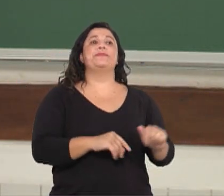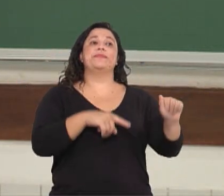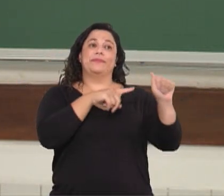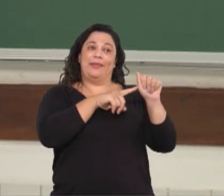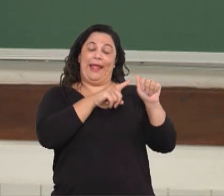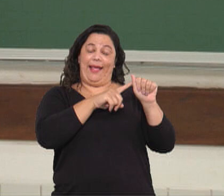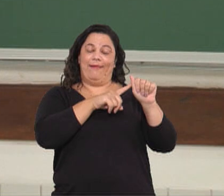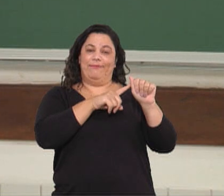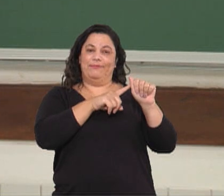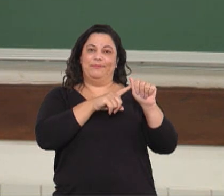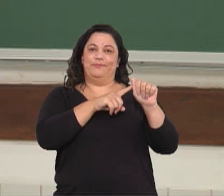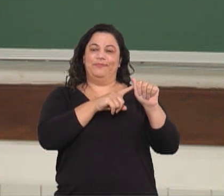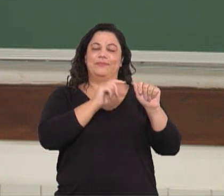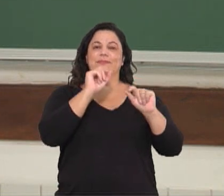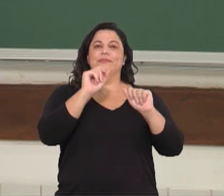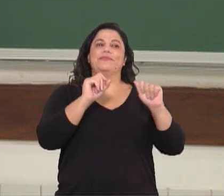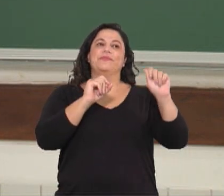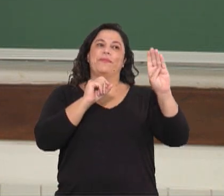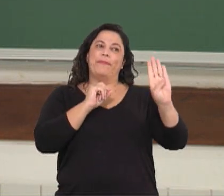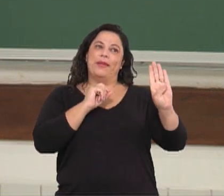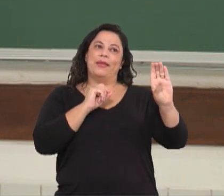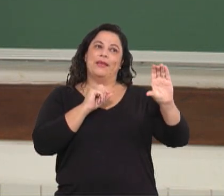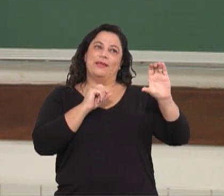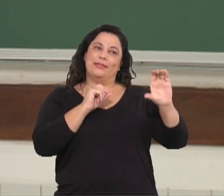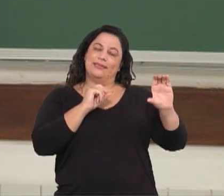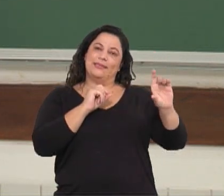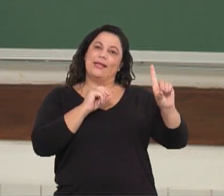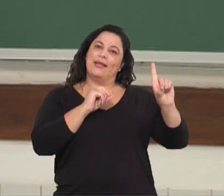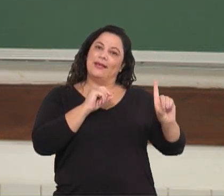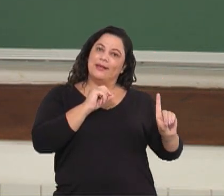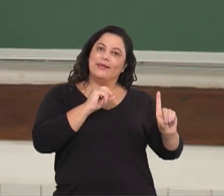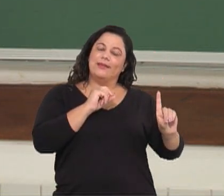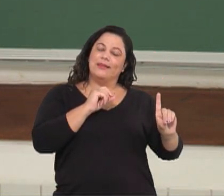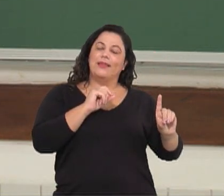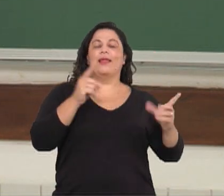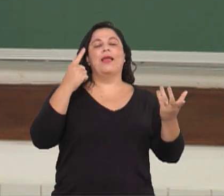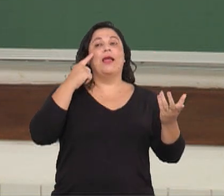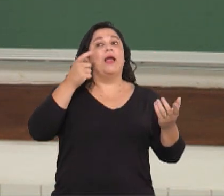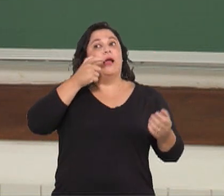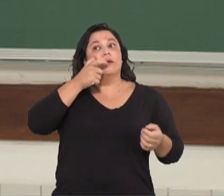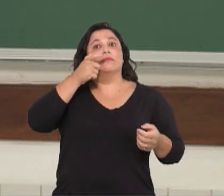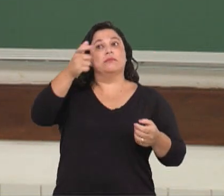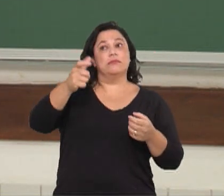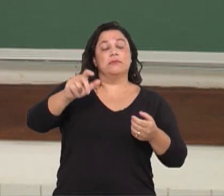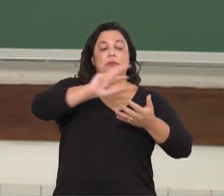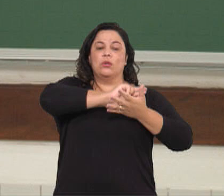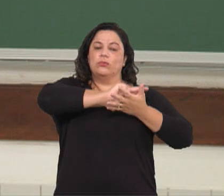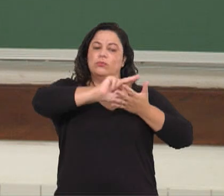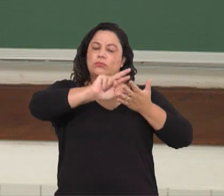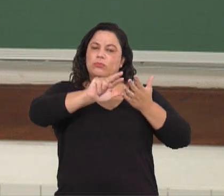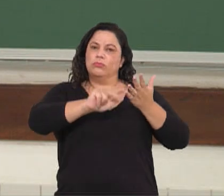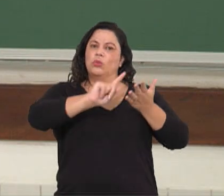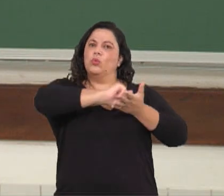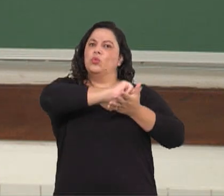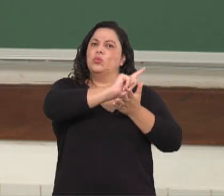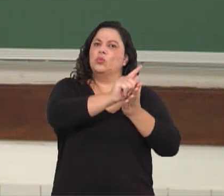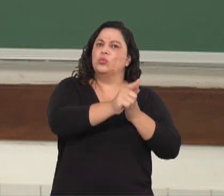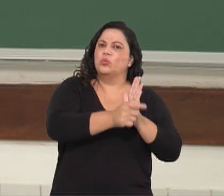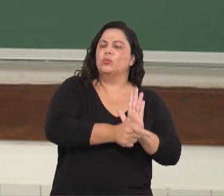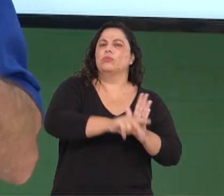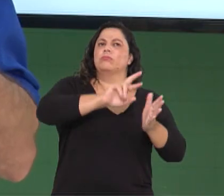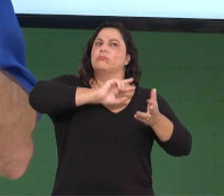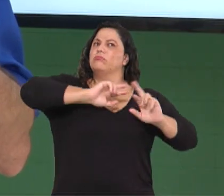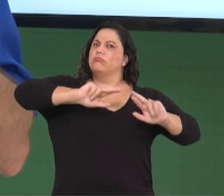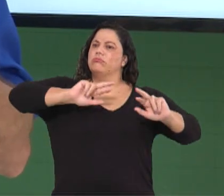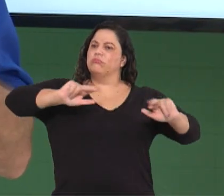Narrativo, lírico, dramático e épico. É interessante dizer a vocês que os gêneros literários foi pensado